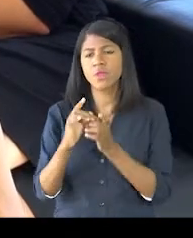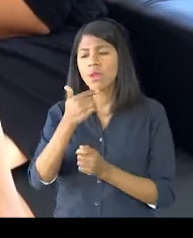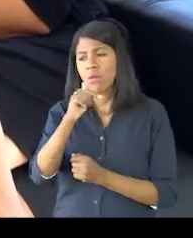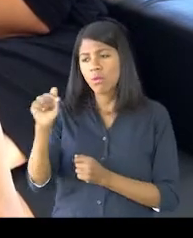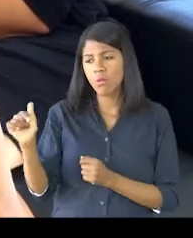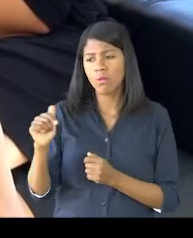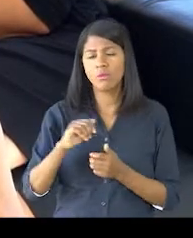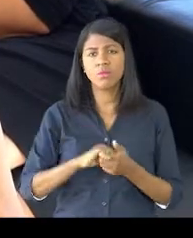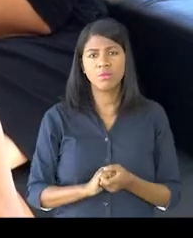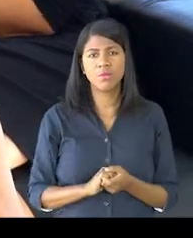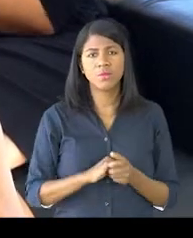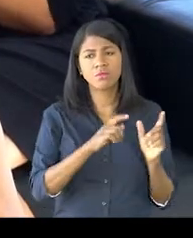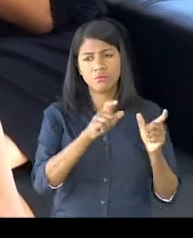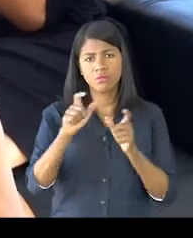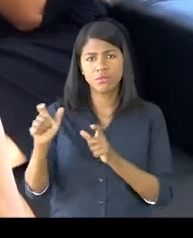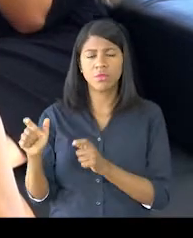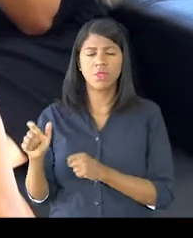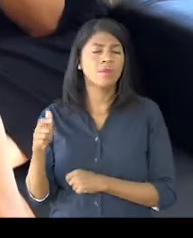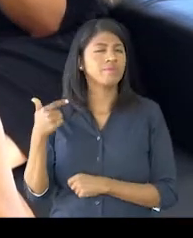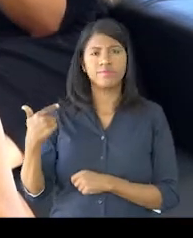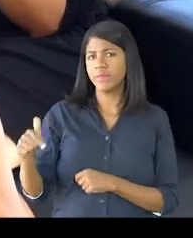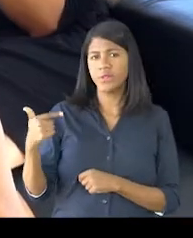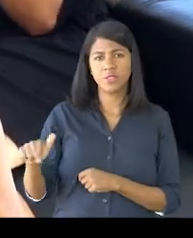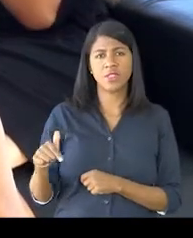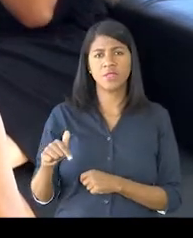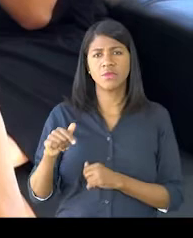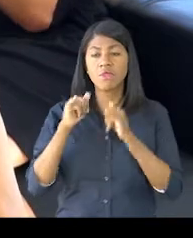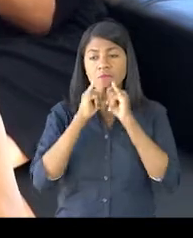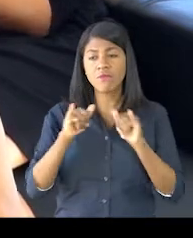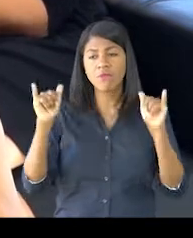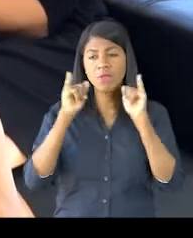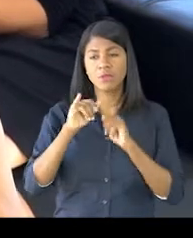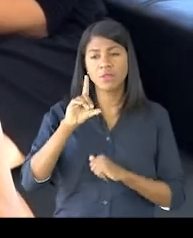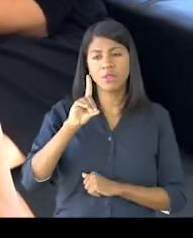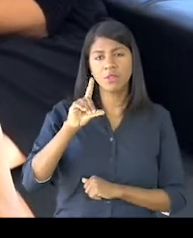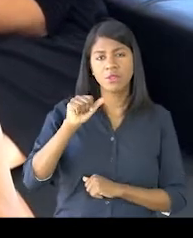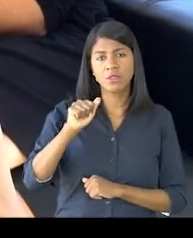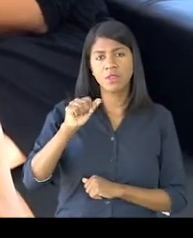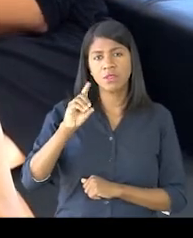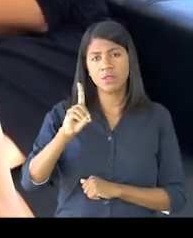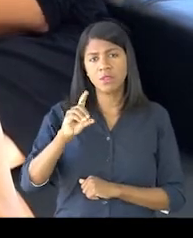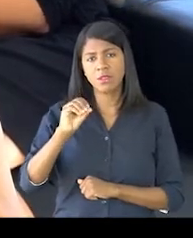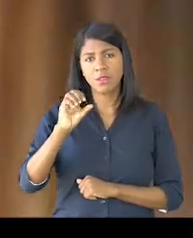isso, nós estamos trabalhando o Observatório da Mulher.